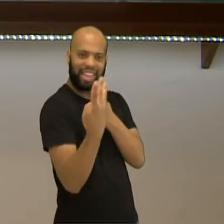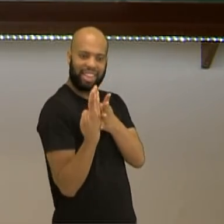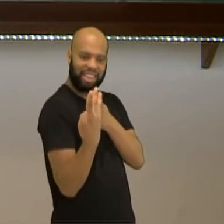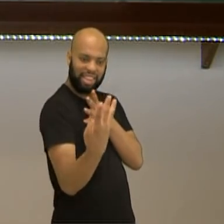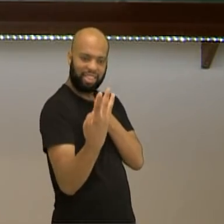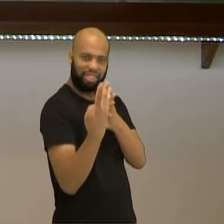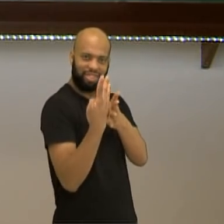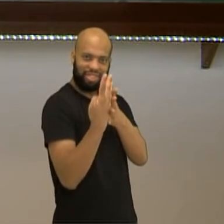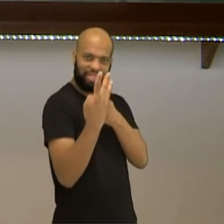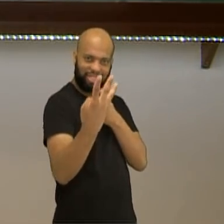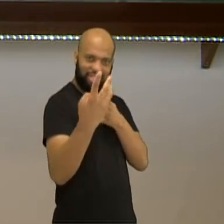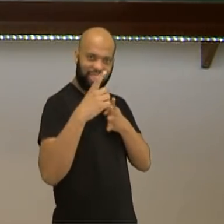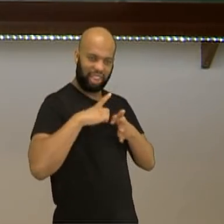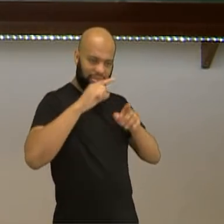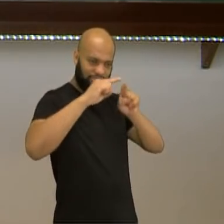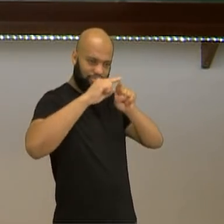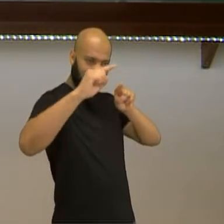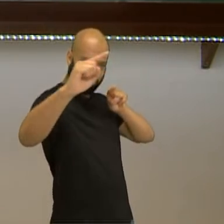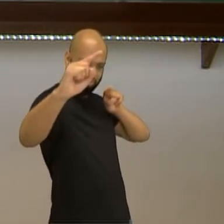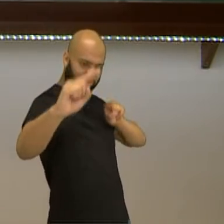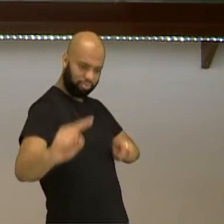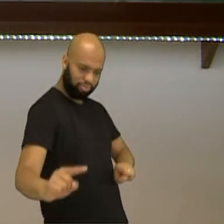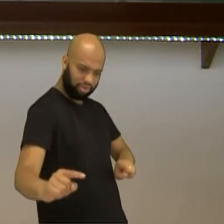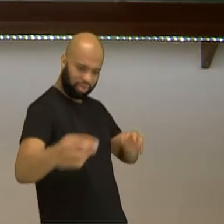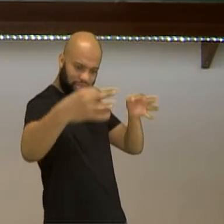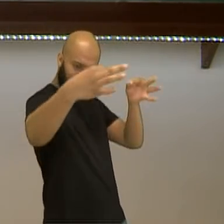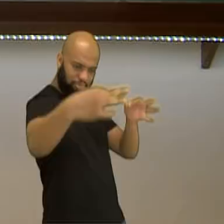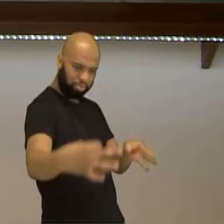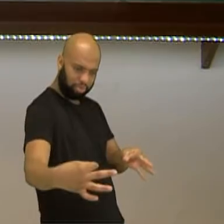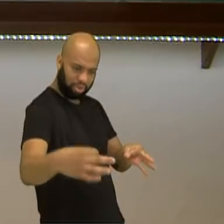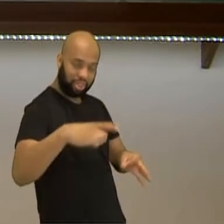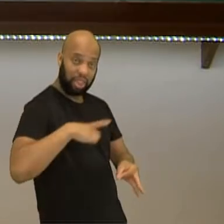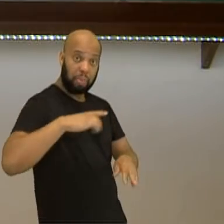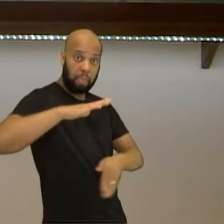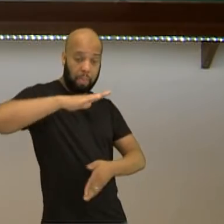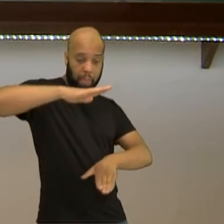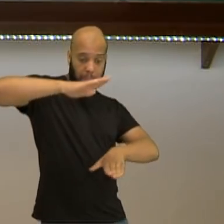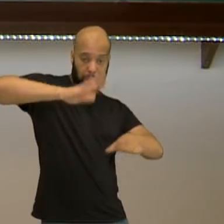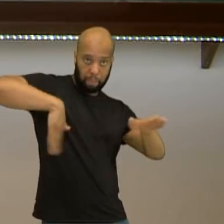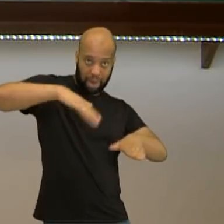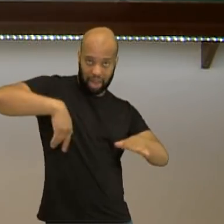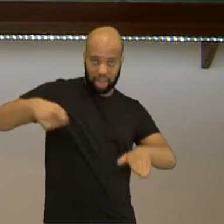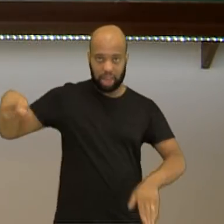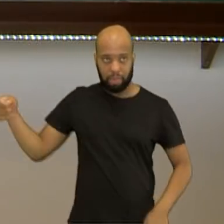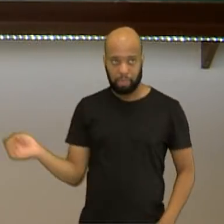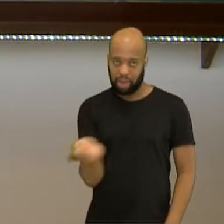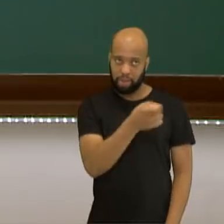tênis de campo que a gente conversou alguns vídeos atrás, né? Do tênis de praia.